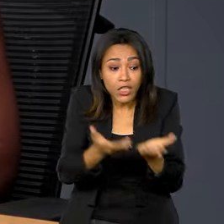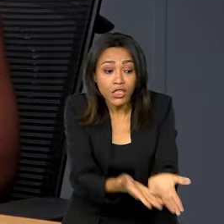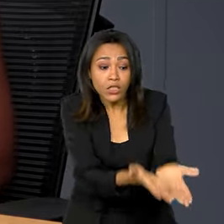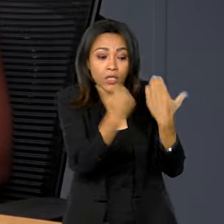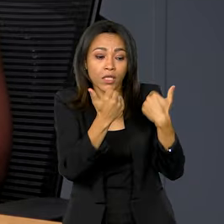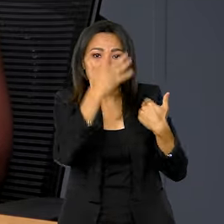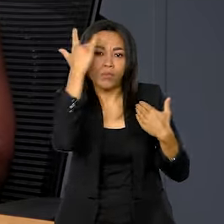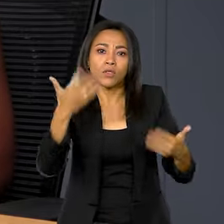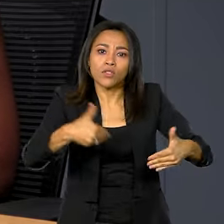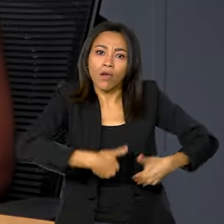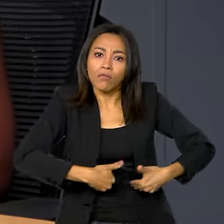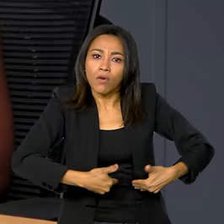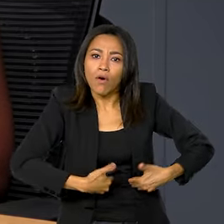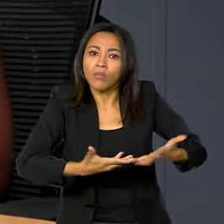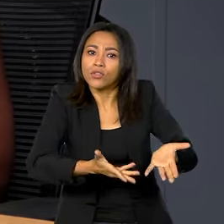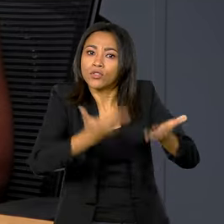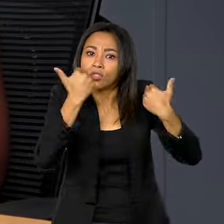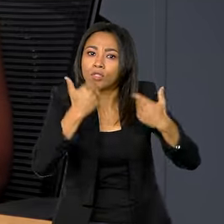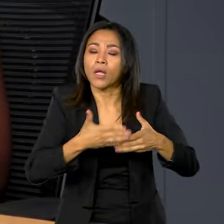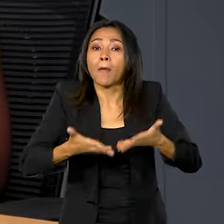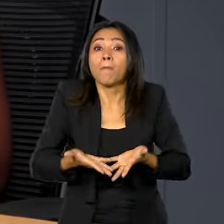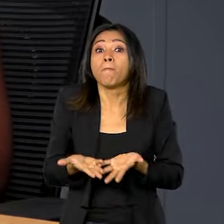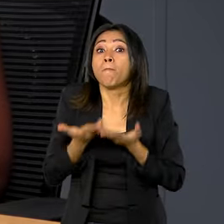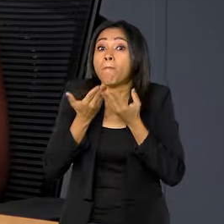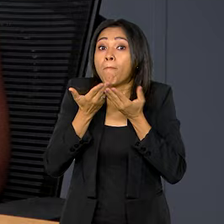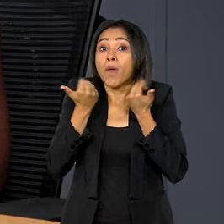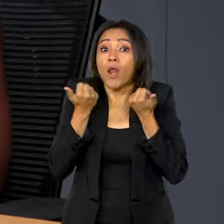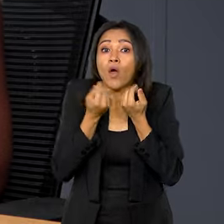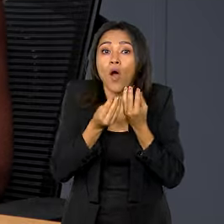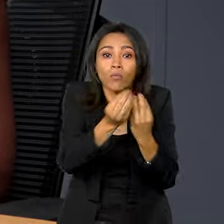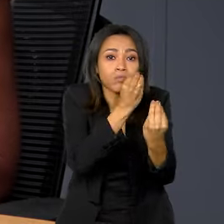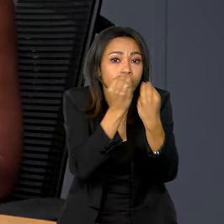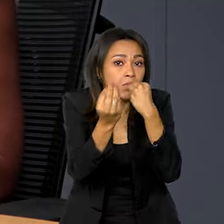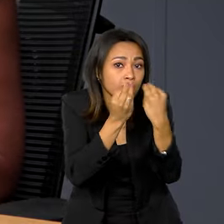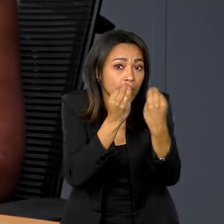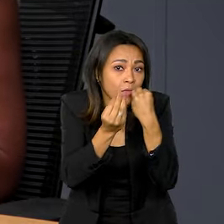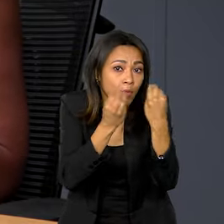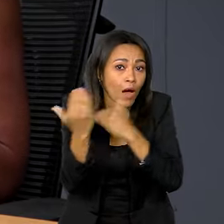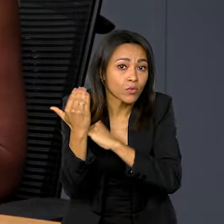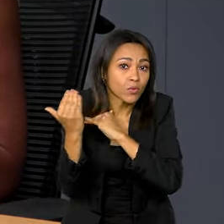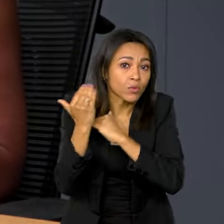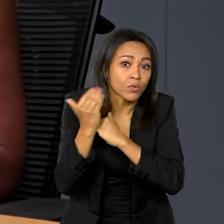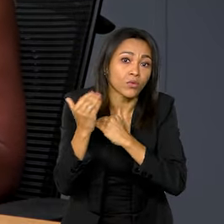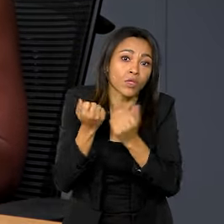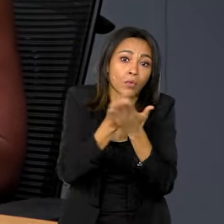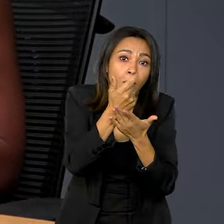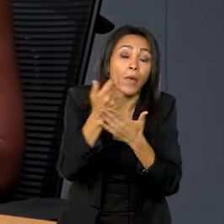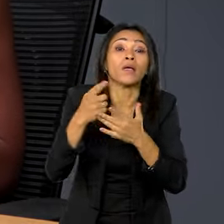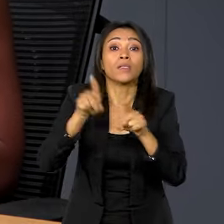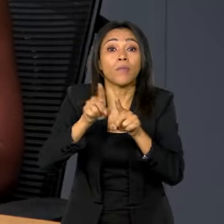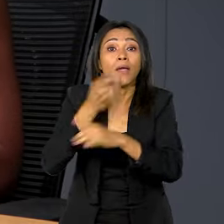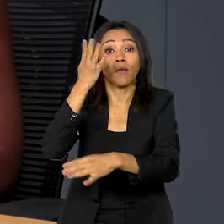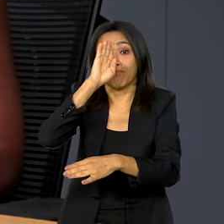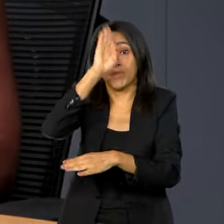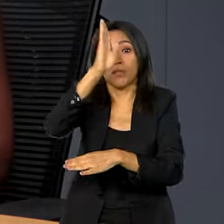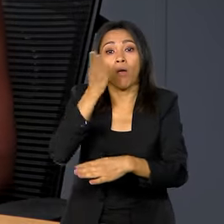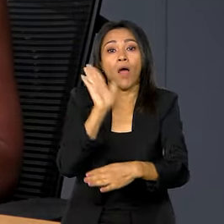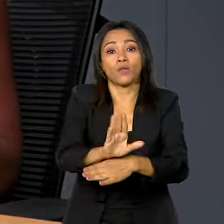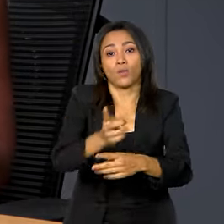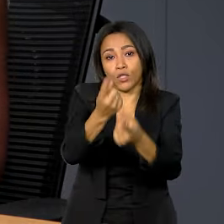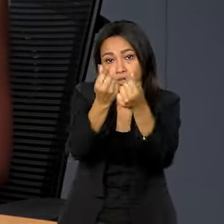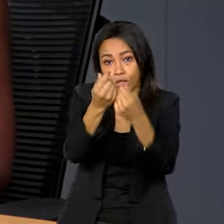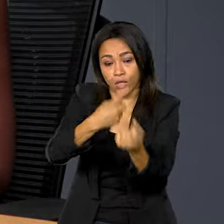Fome sabe de tá melhorando a qualidade nutricional dessas famílias ele tem um papel ainda fundamental na economia